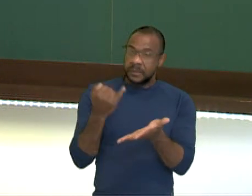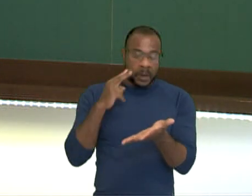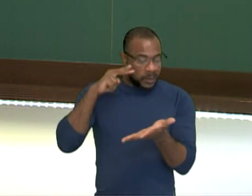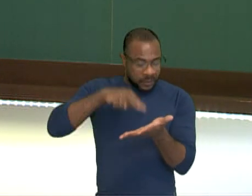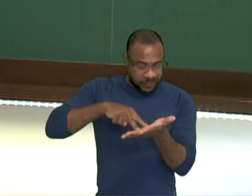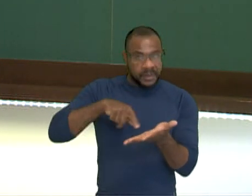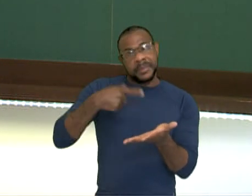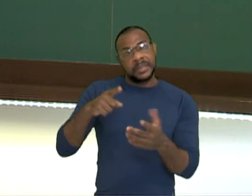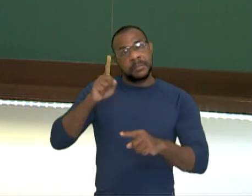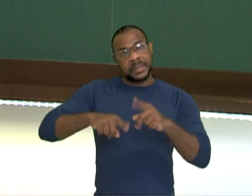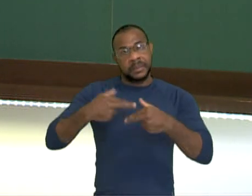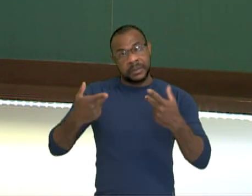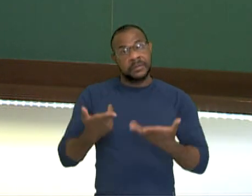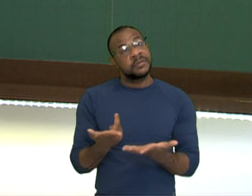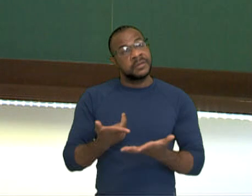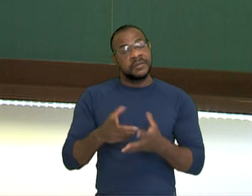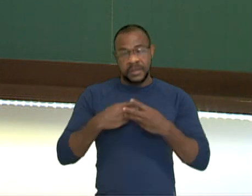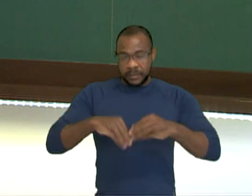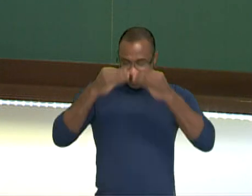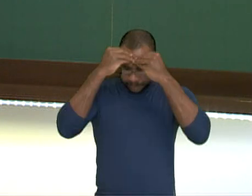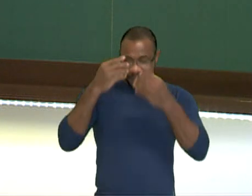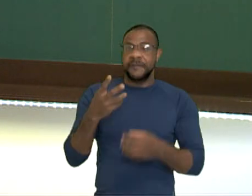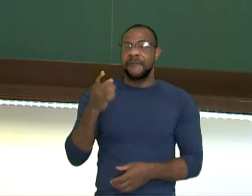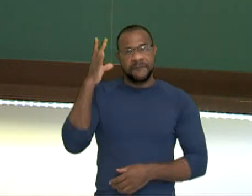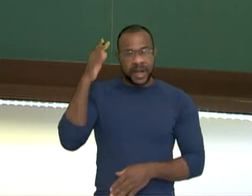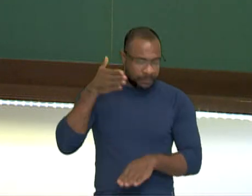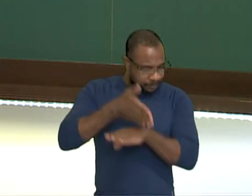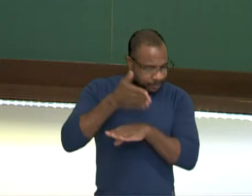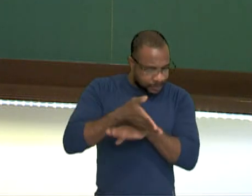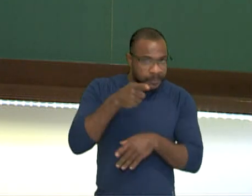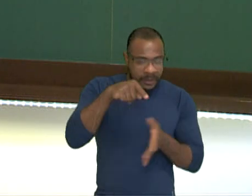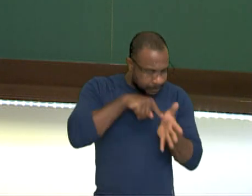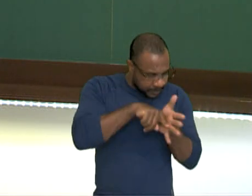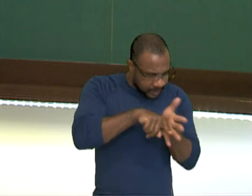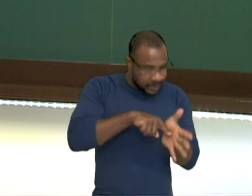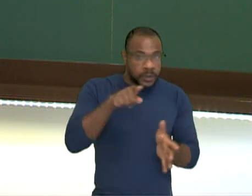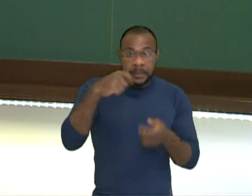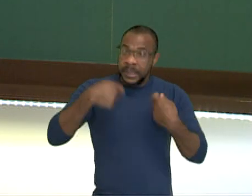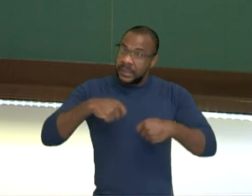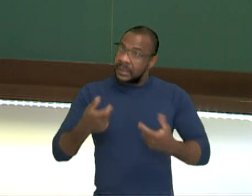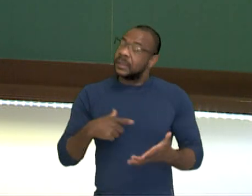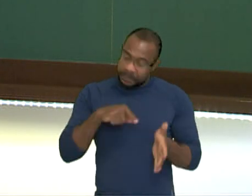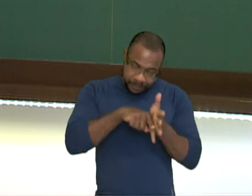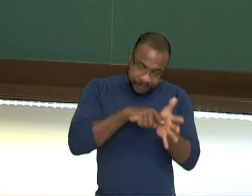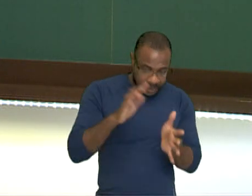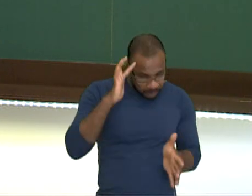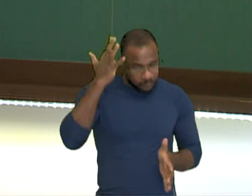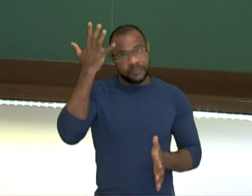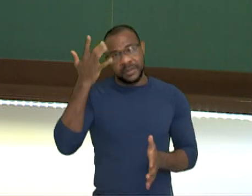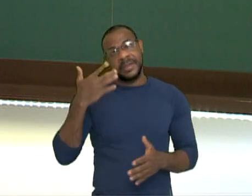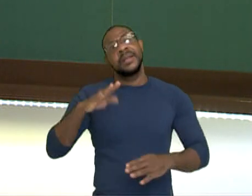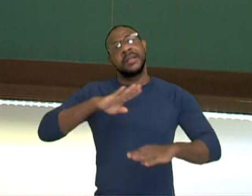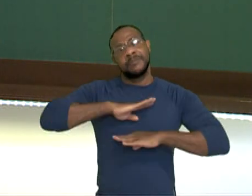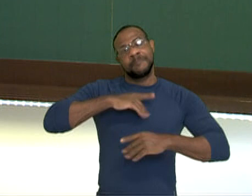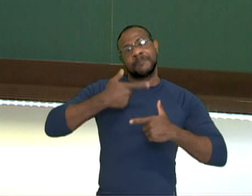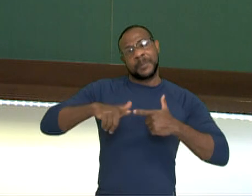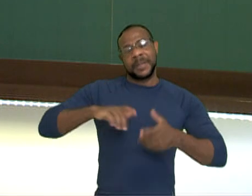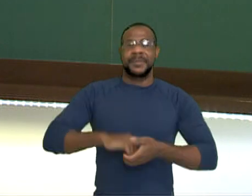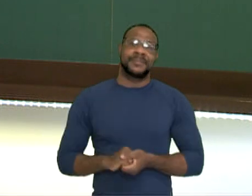esse material fique de fácil acesso para toda vez que você precisar resolver uma situação, problema.